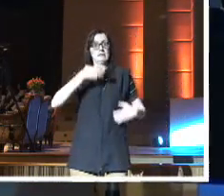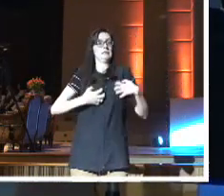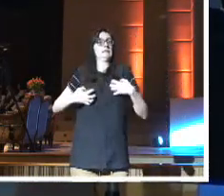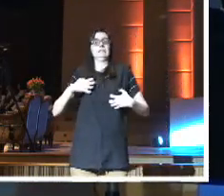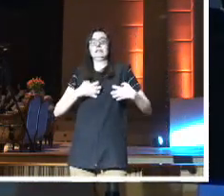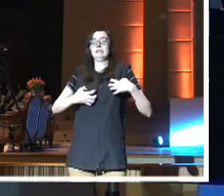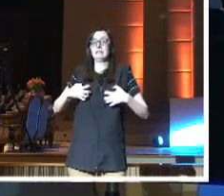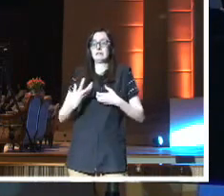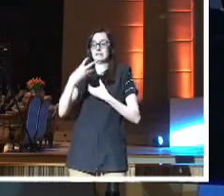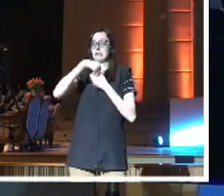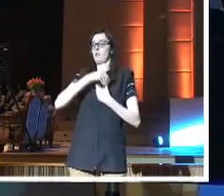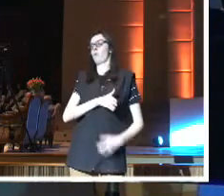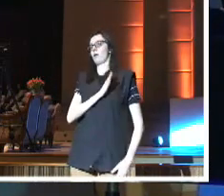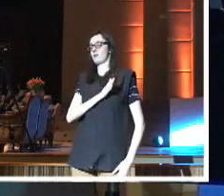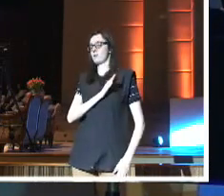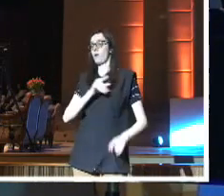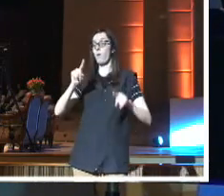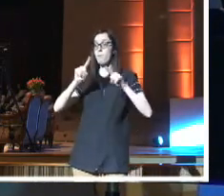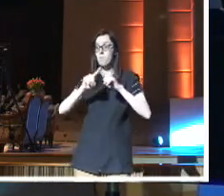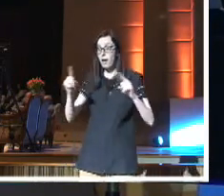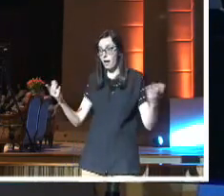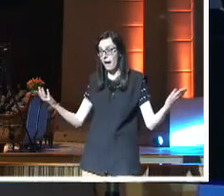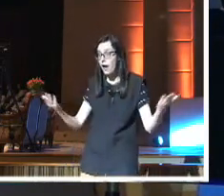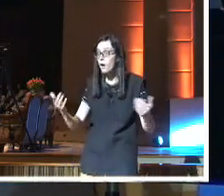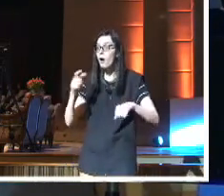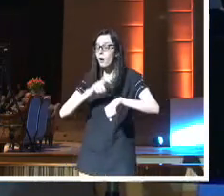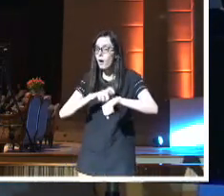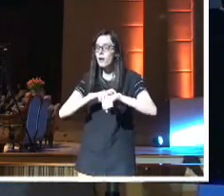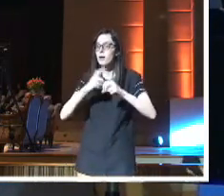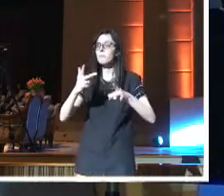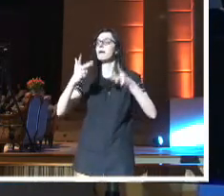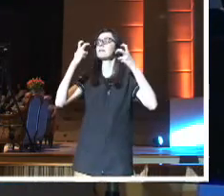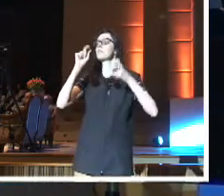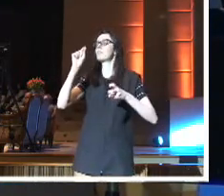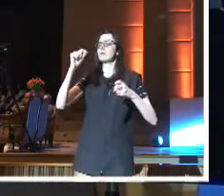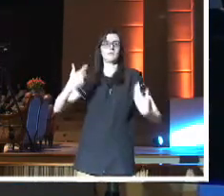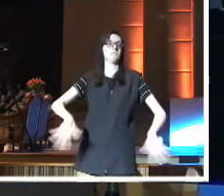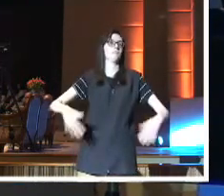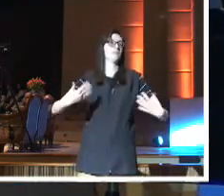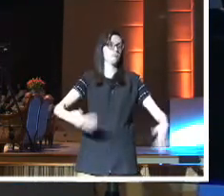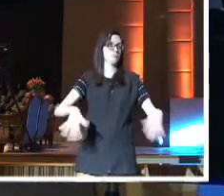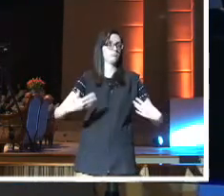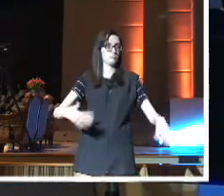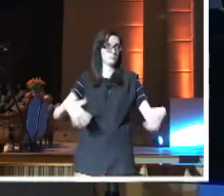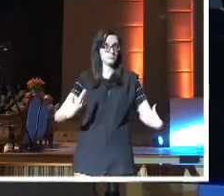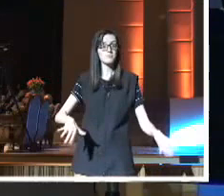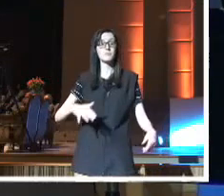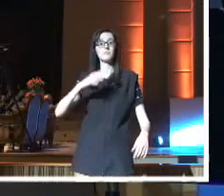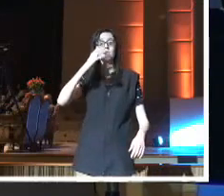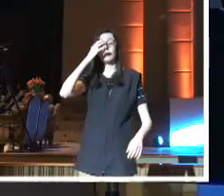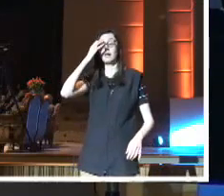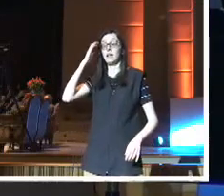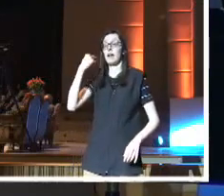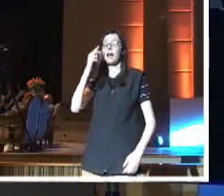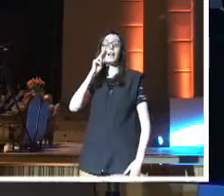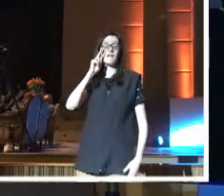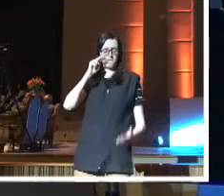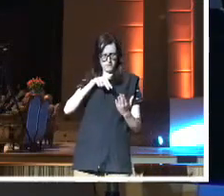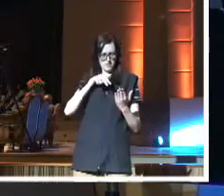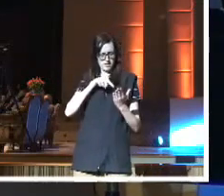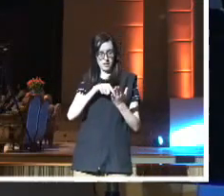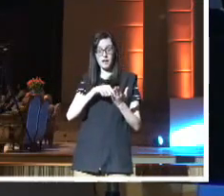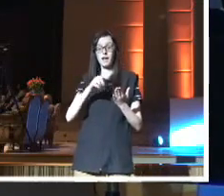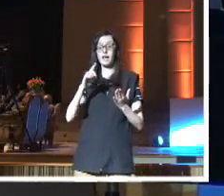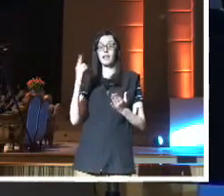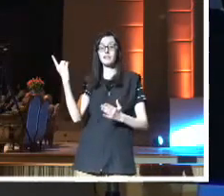coração. E nessa hora ele vai exercitar algo tremendo. Ele vai